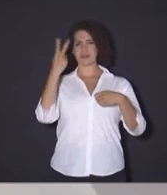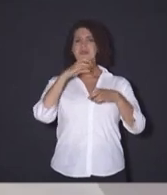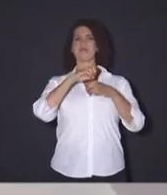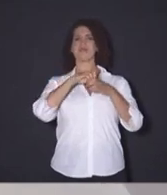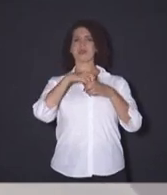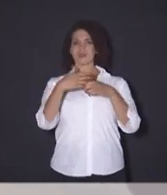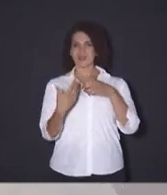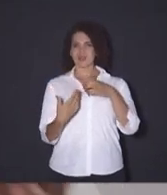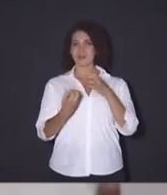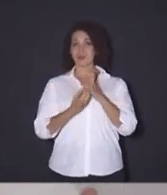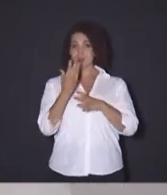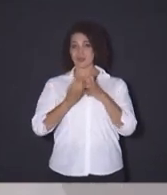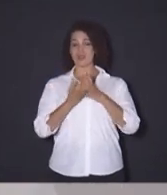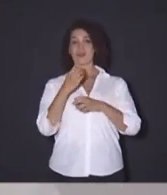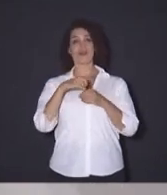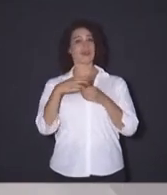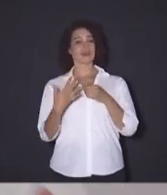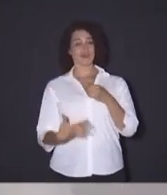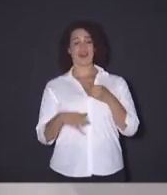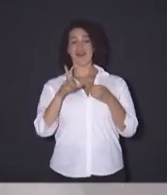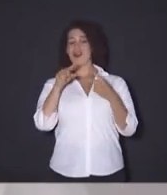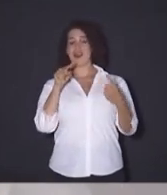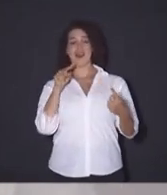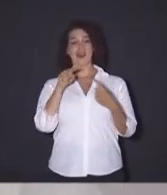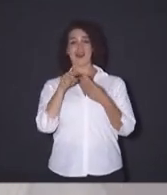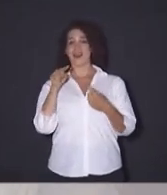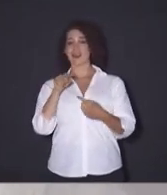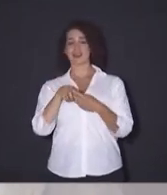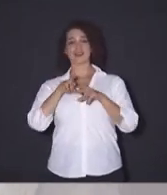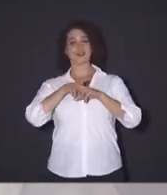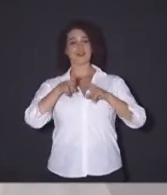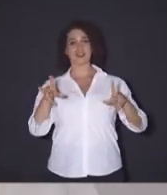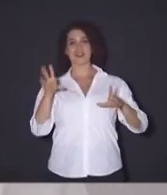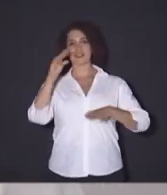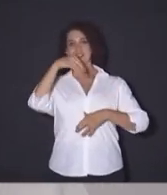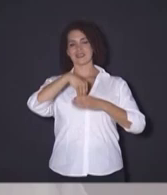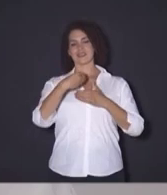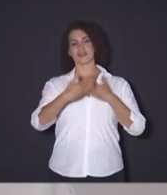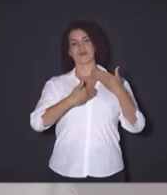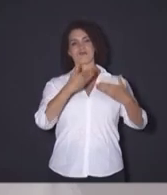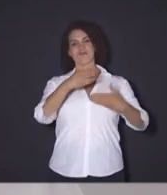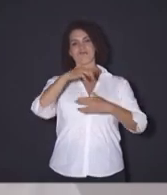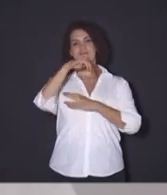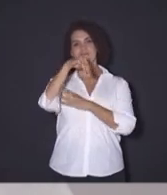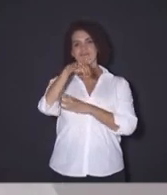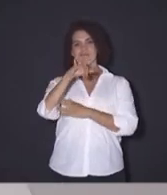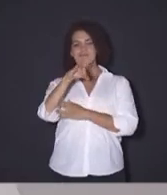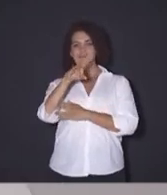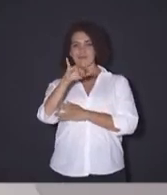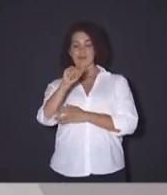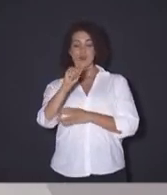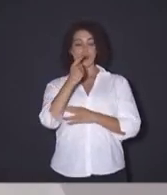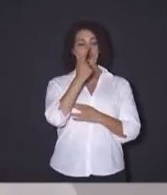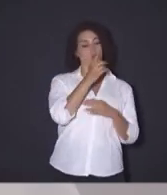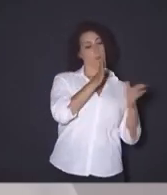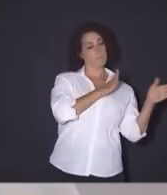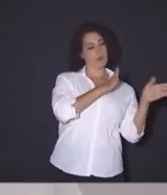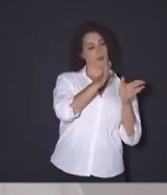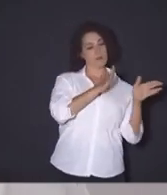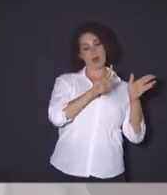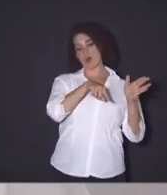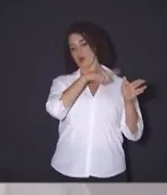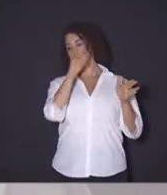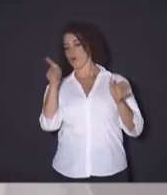conteúdo são funções diferentes dentro do processo midiático um é o que mediam o outro é o que produz e